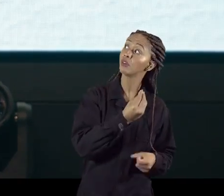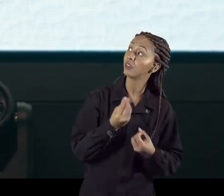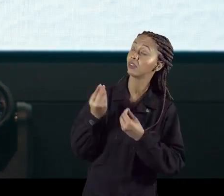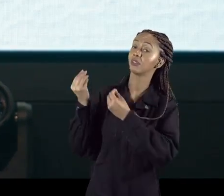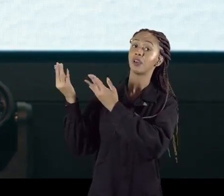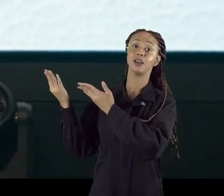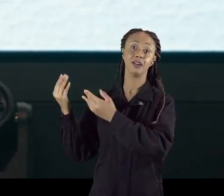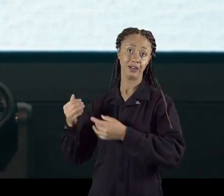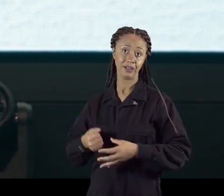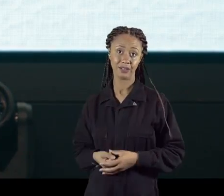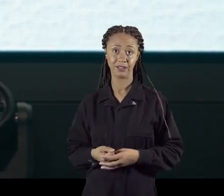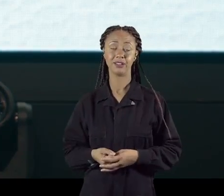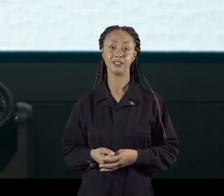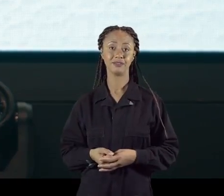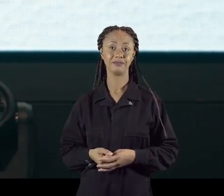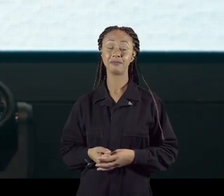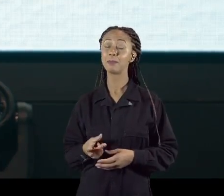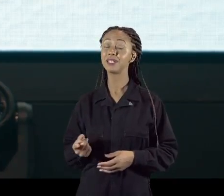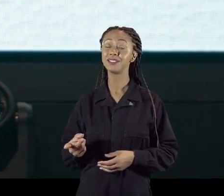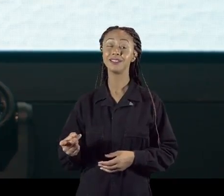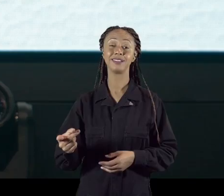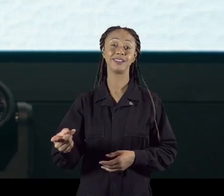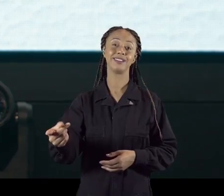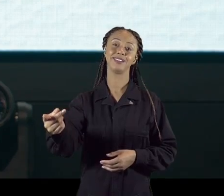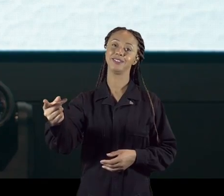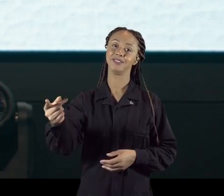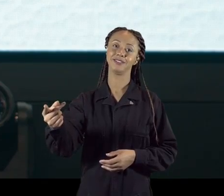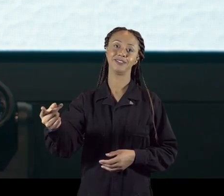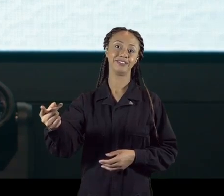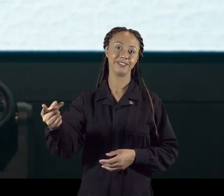entregando a sua vida para ele para sempre